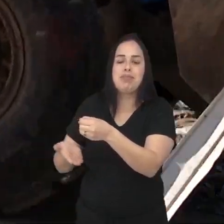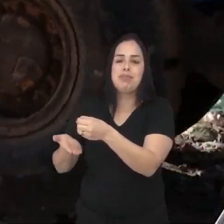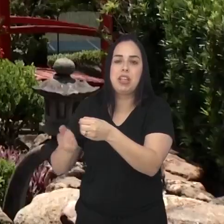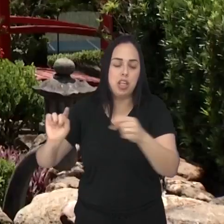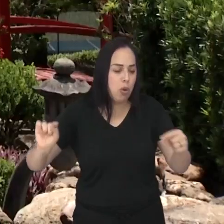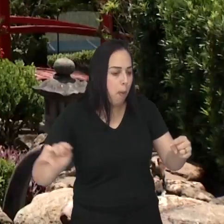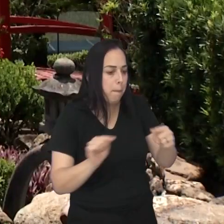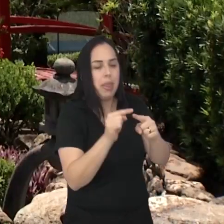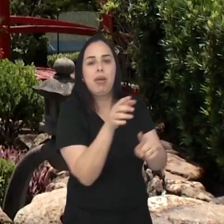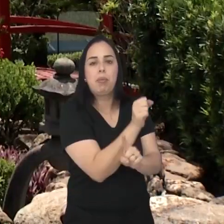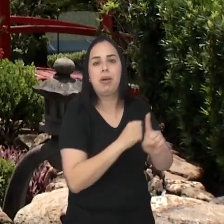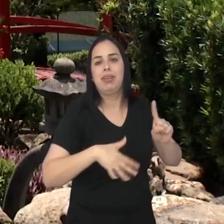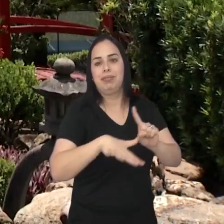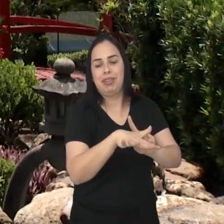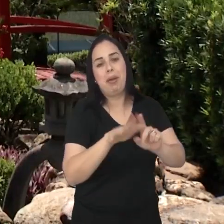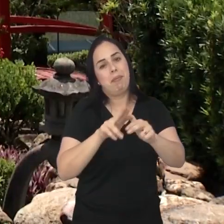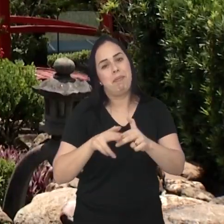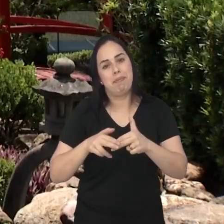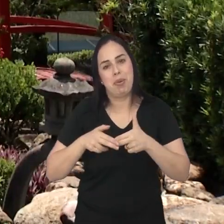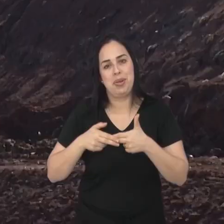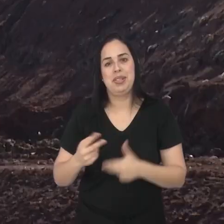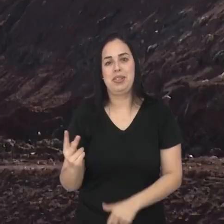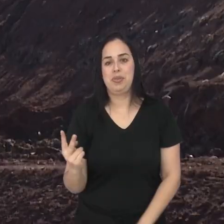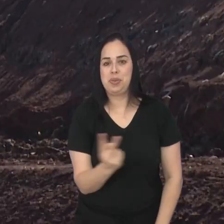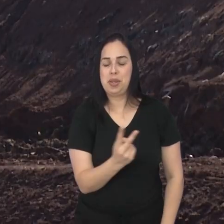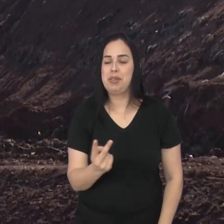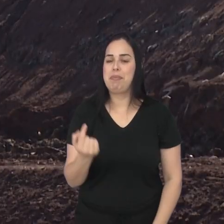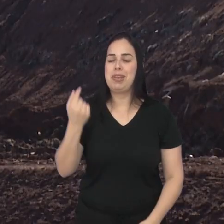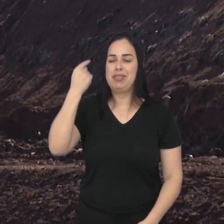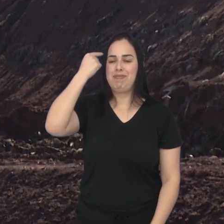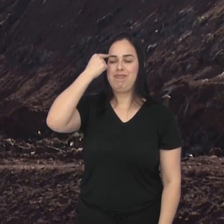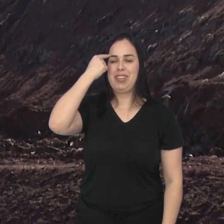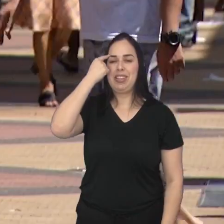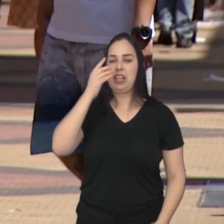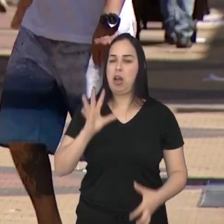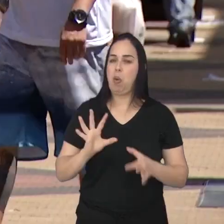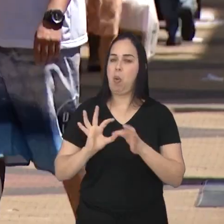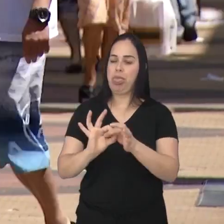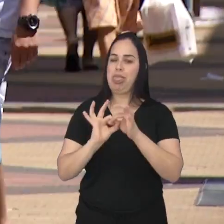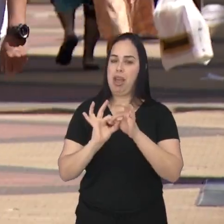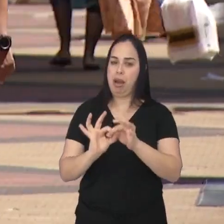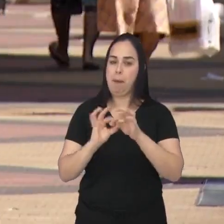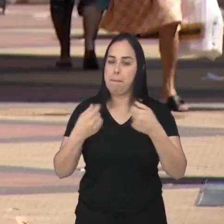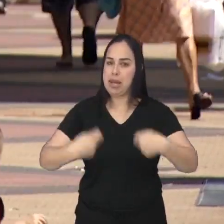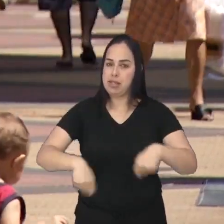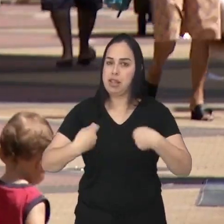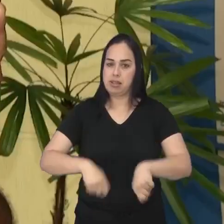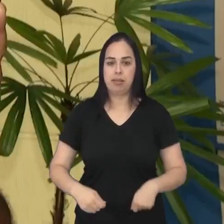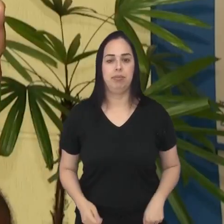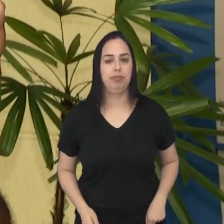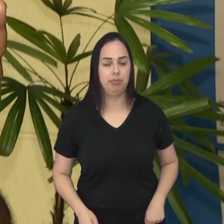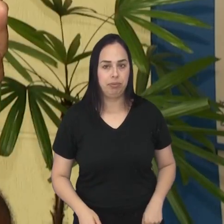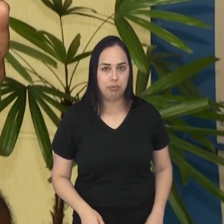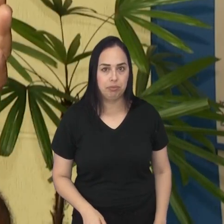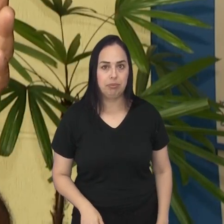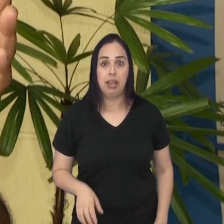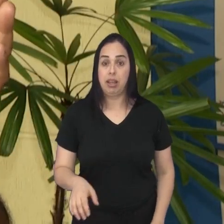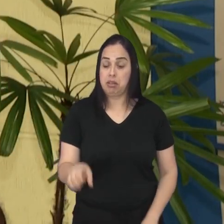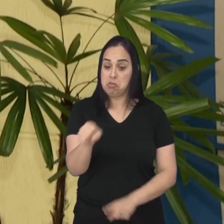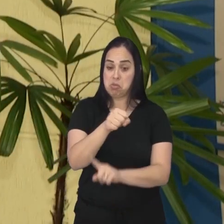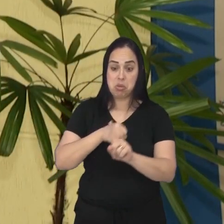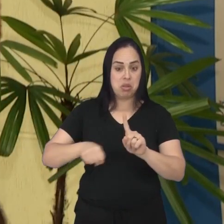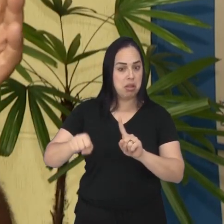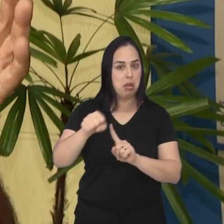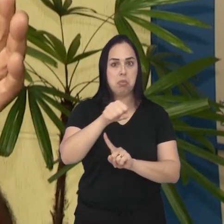relacionam diretamente com o meio ambiente. Por isso, precisam ser pensados em conjunto. Ela aborda